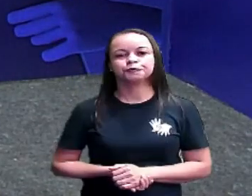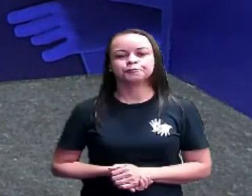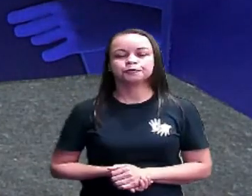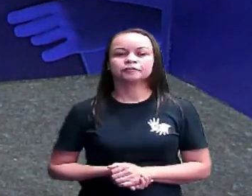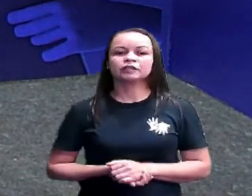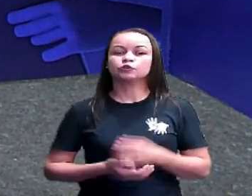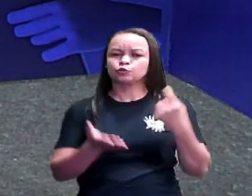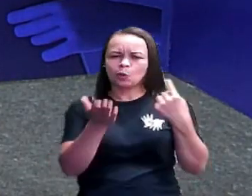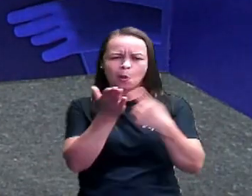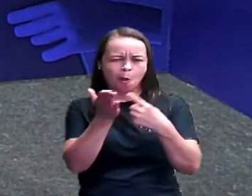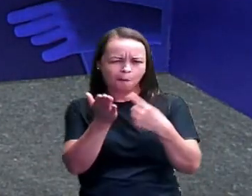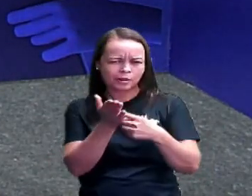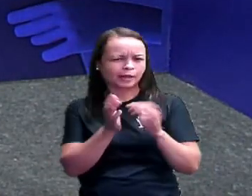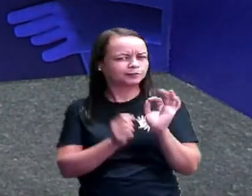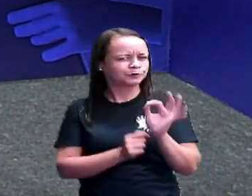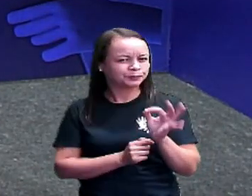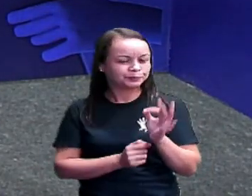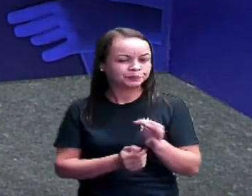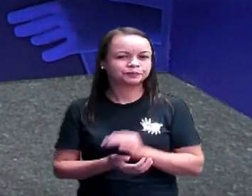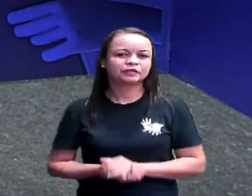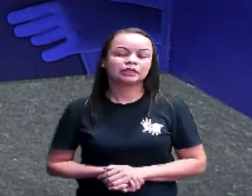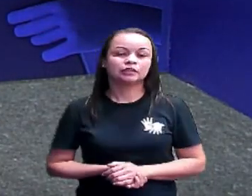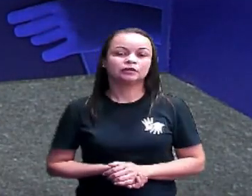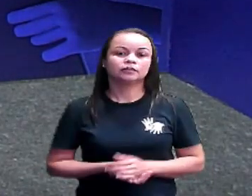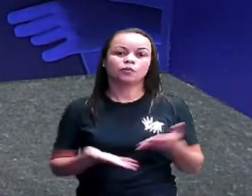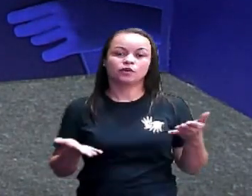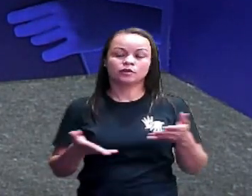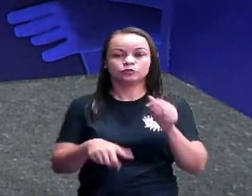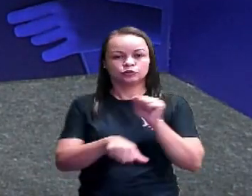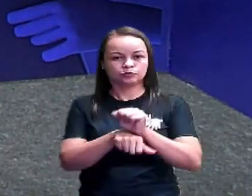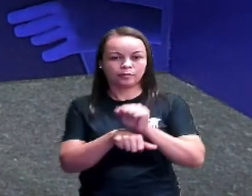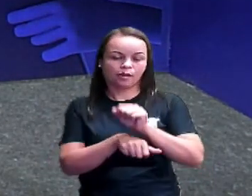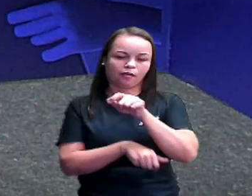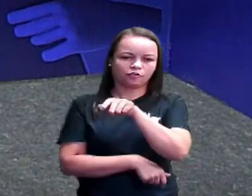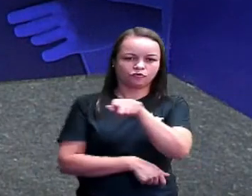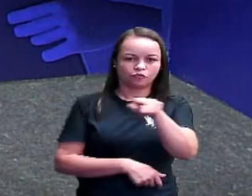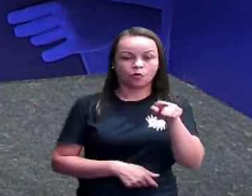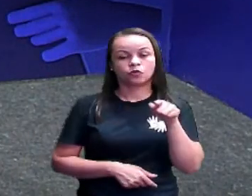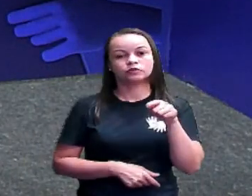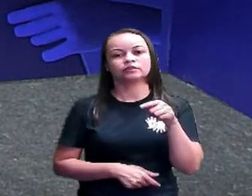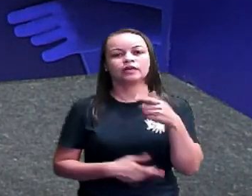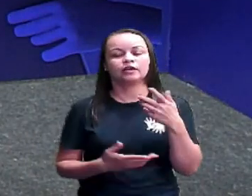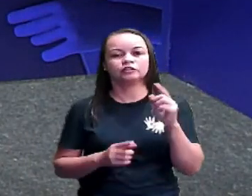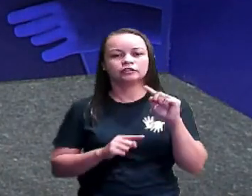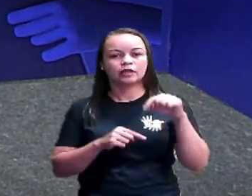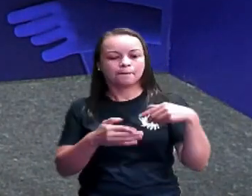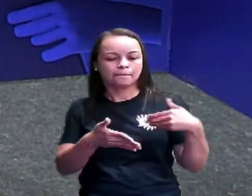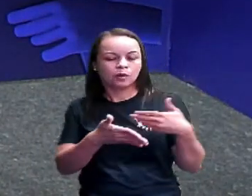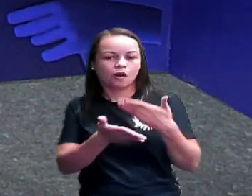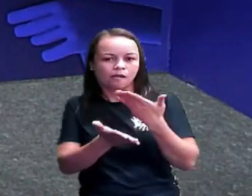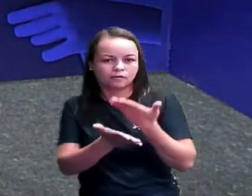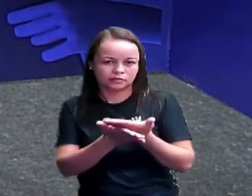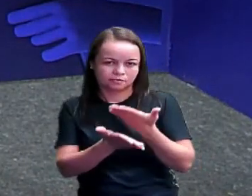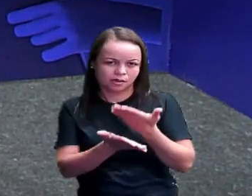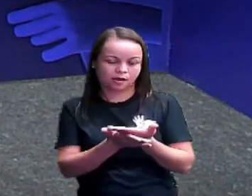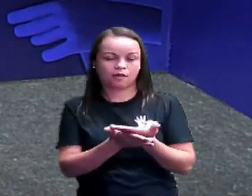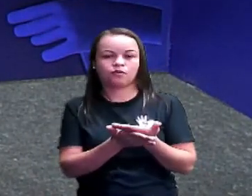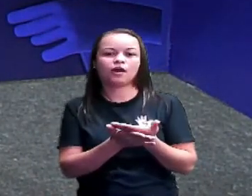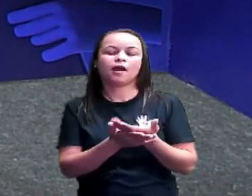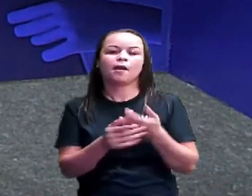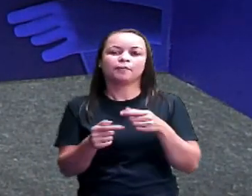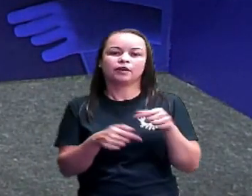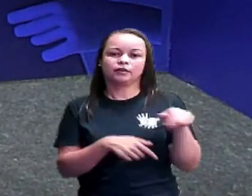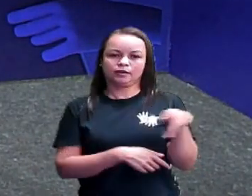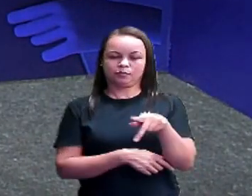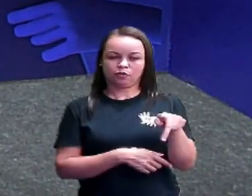tudo combinado. Então, ó, eu aguardo vocês lá na nossa próxima aula para ter a